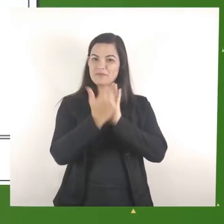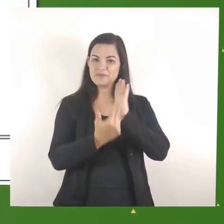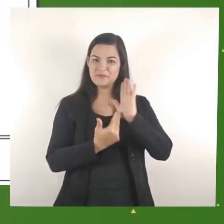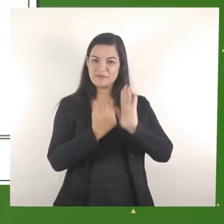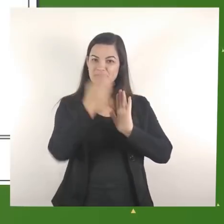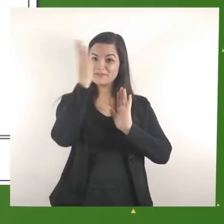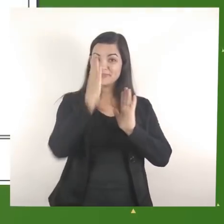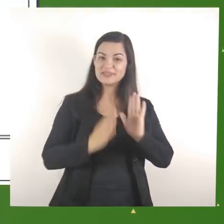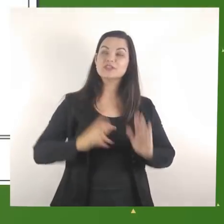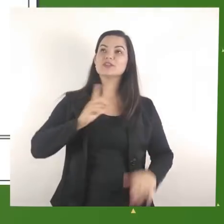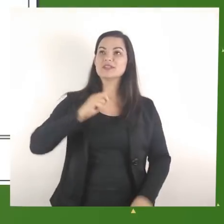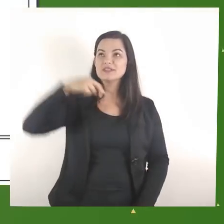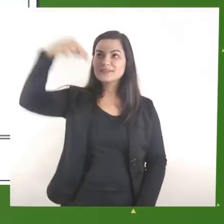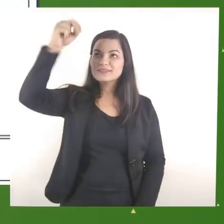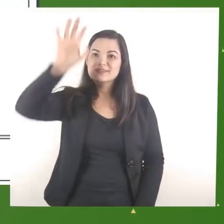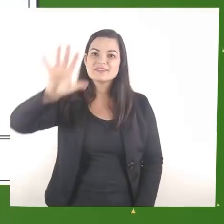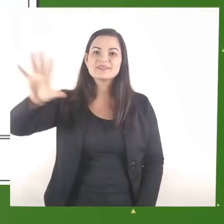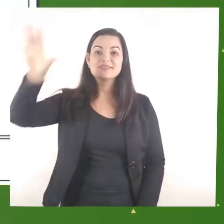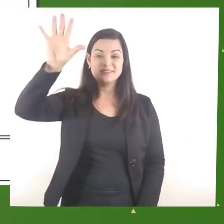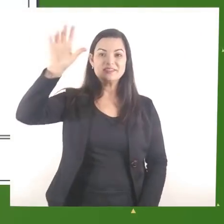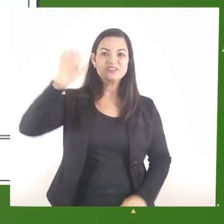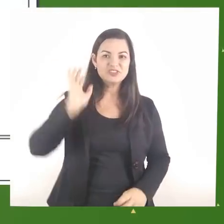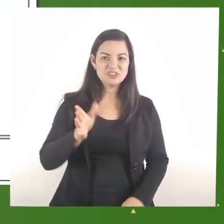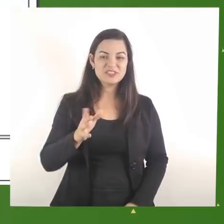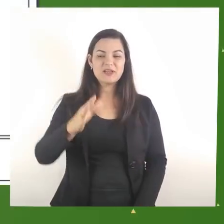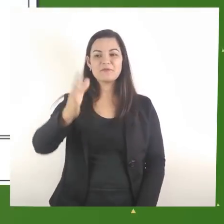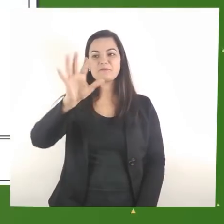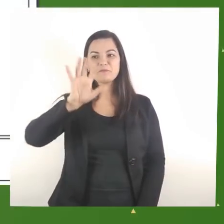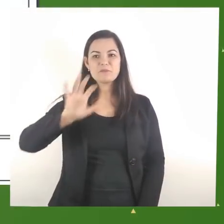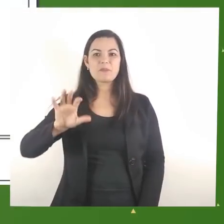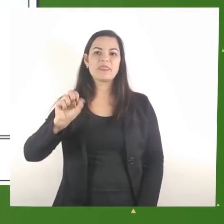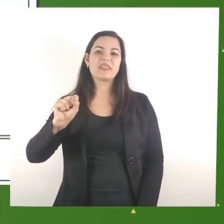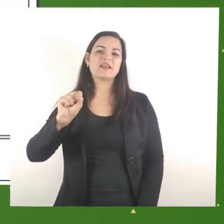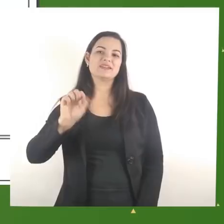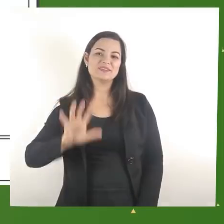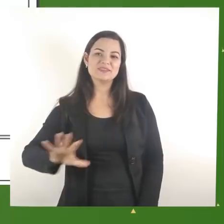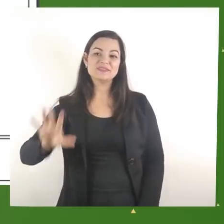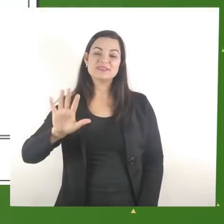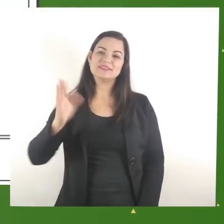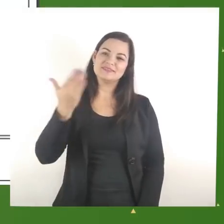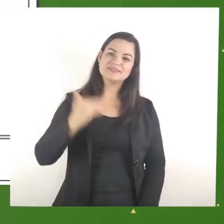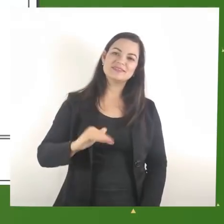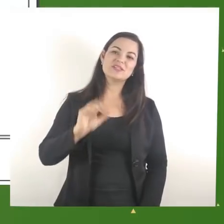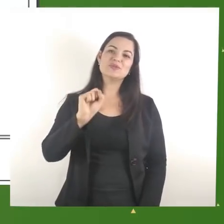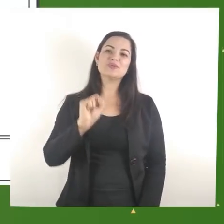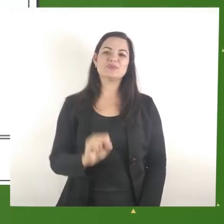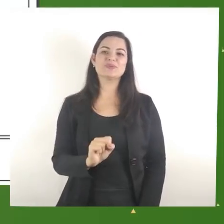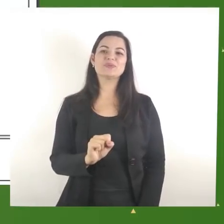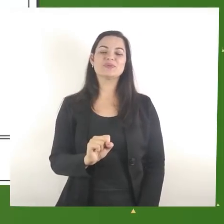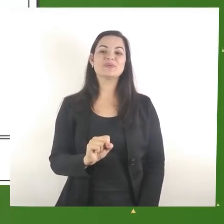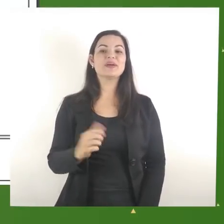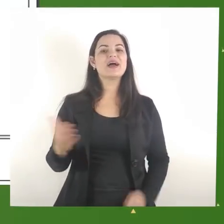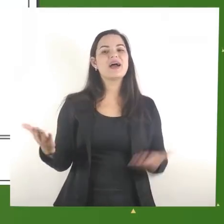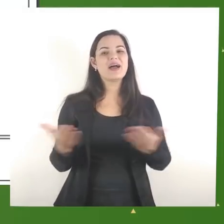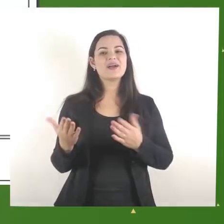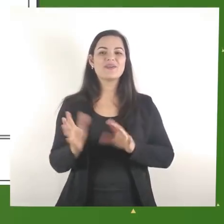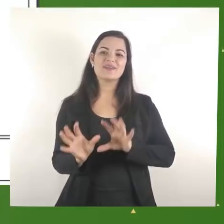A região Sudeste já está aí. A região Sul e agora a